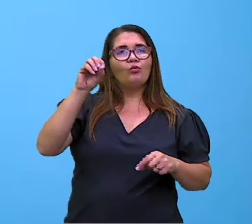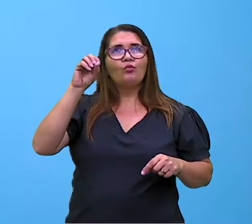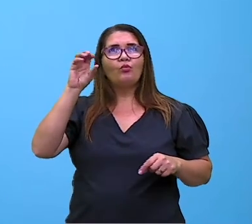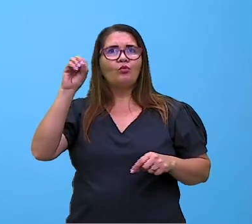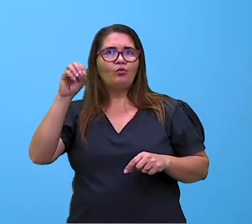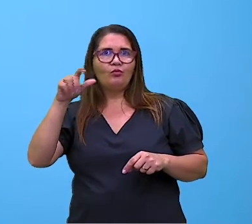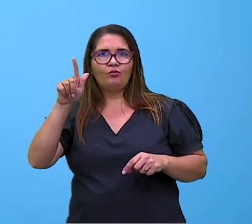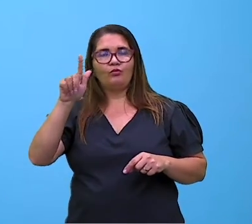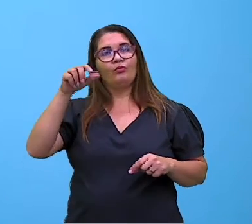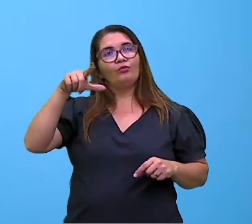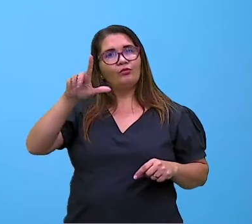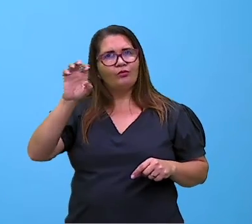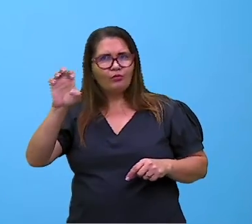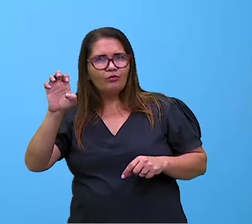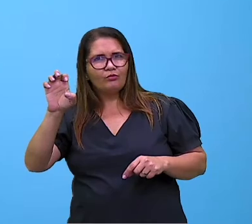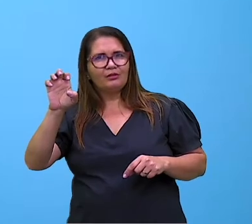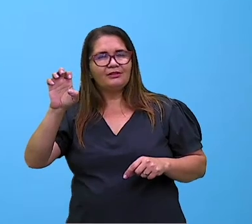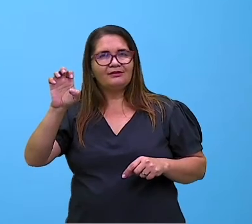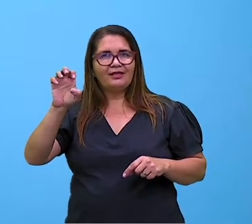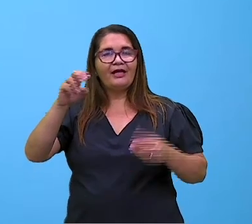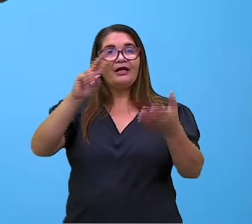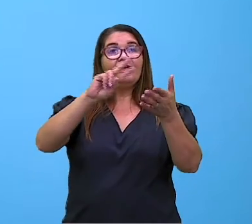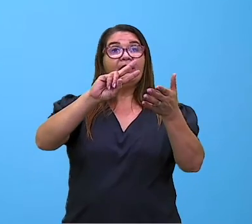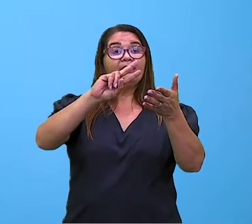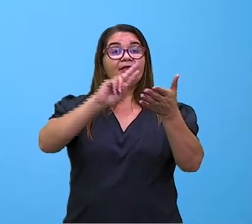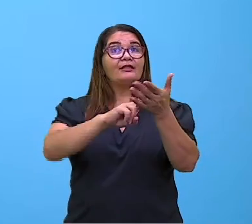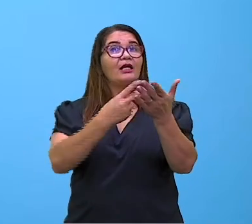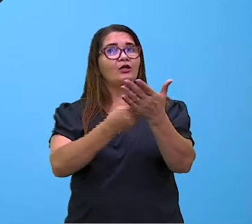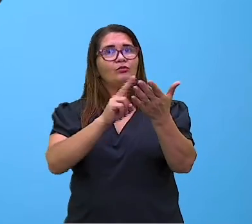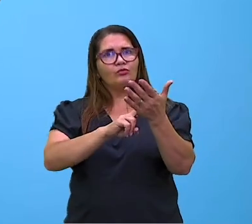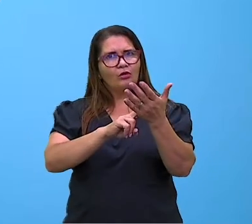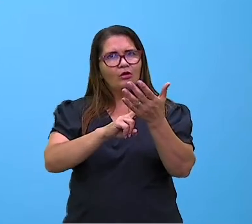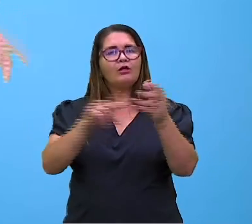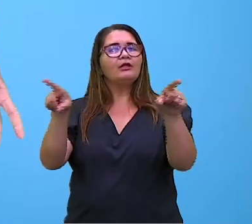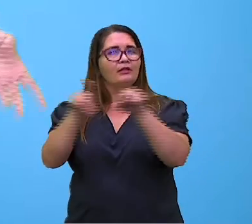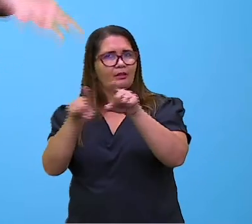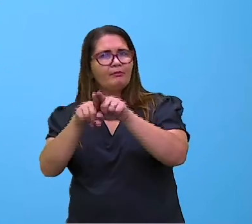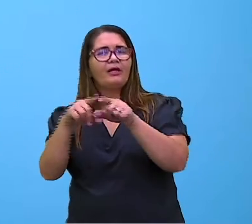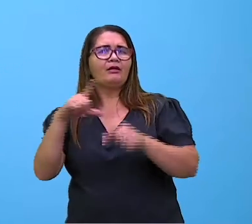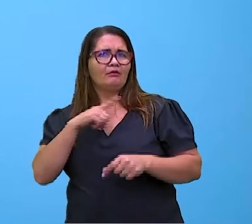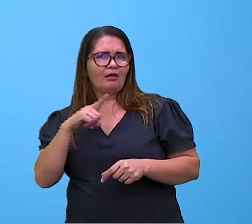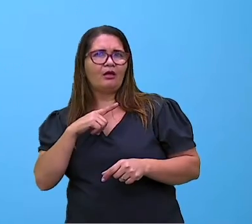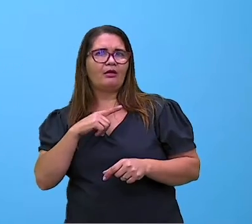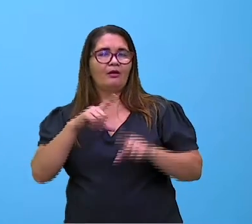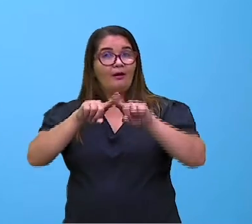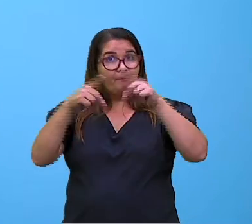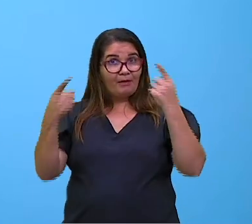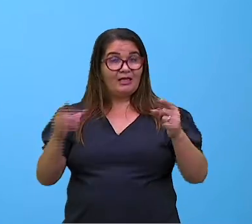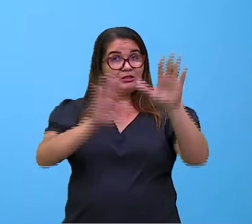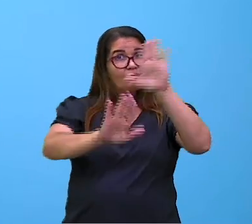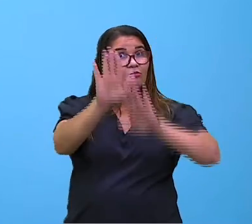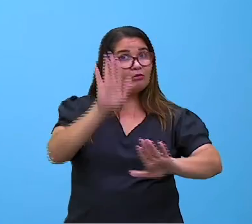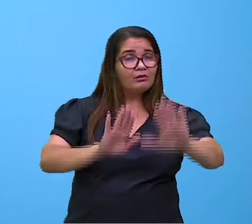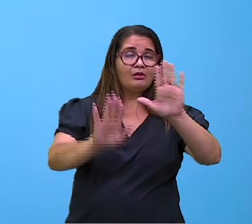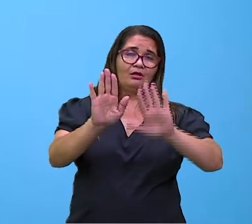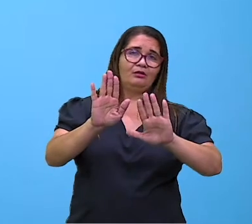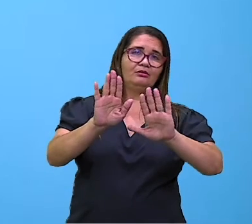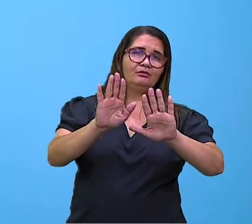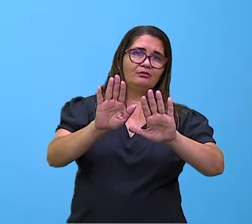Faça essa seguinte peneira. Escreva em português, depois traduza lá no